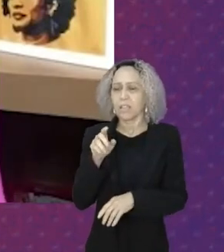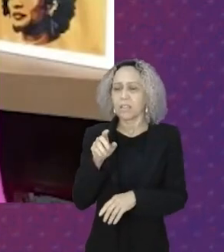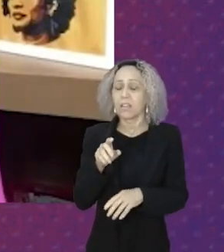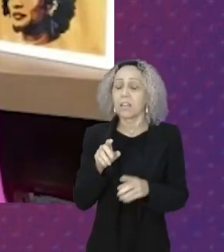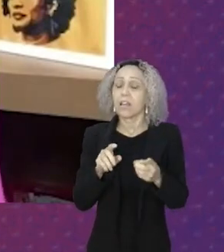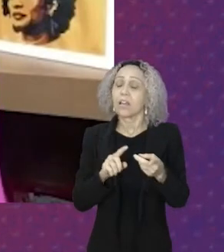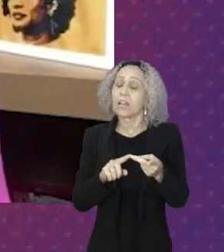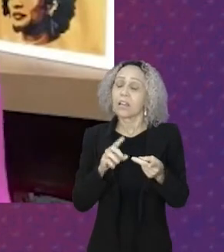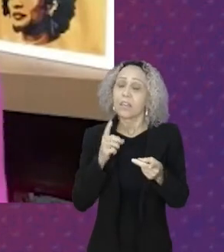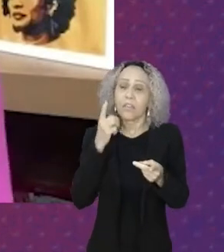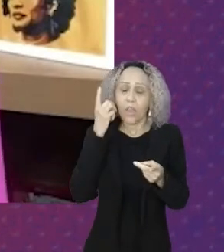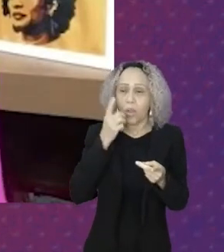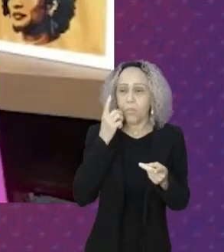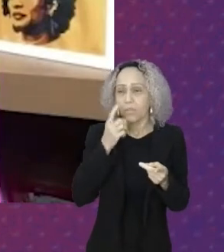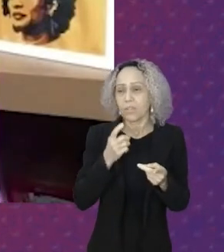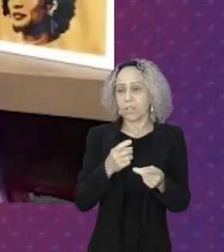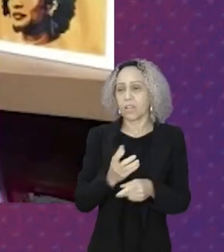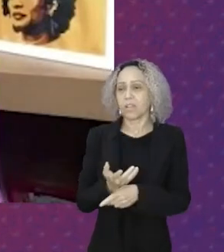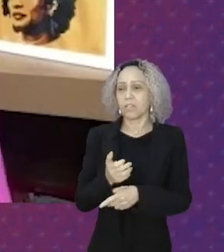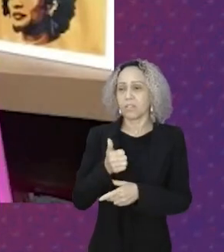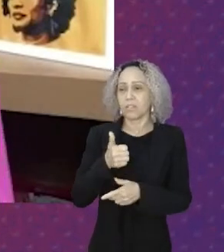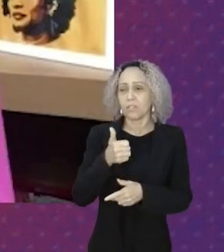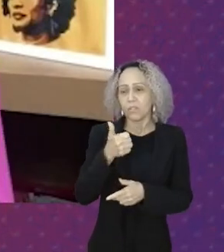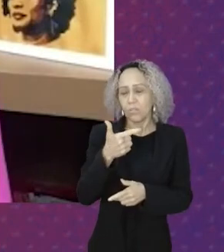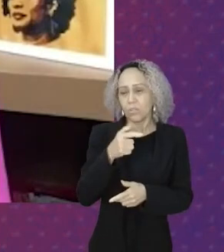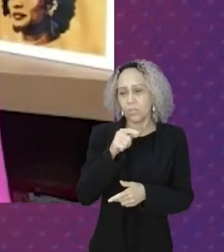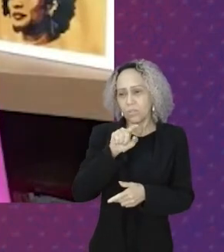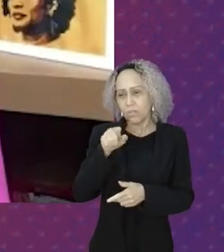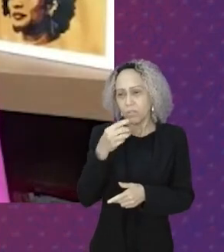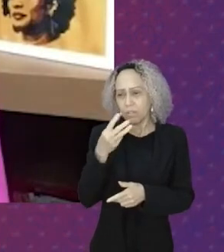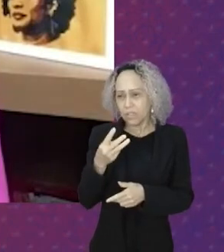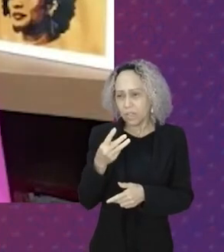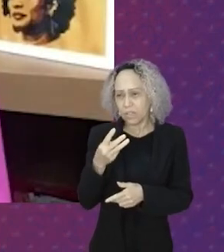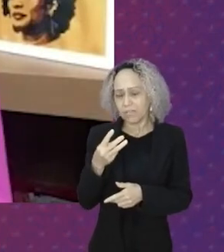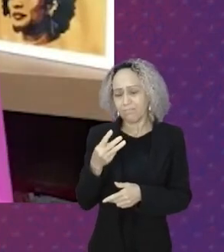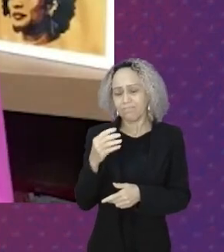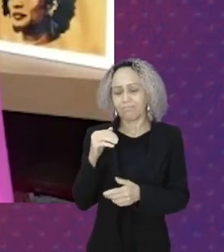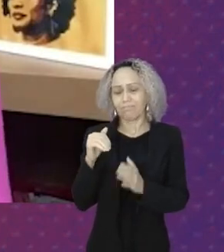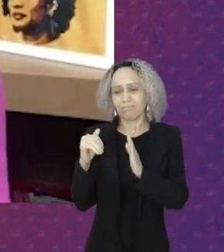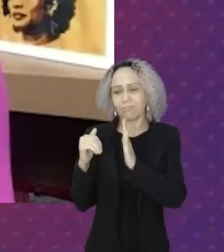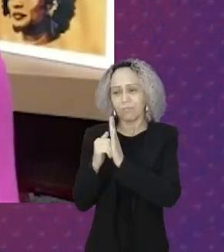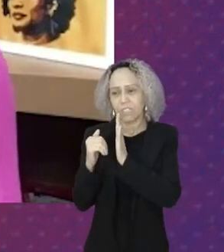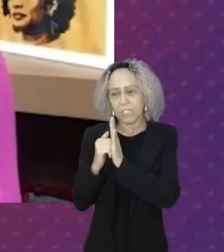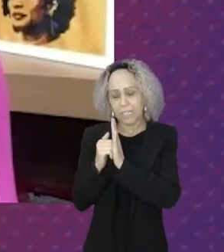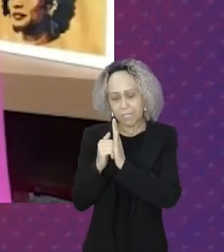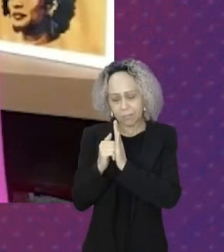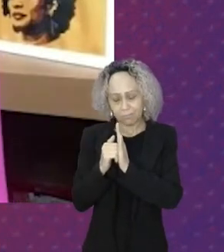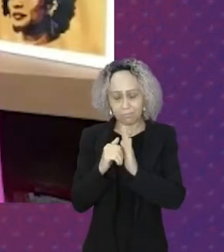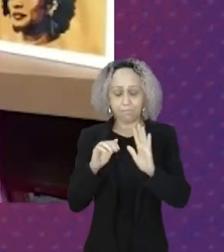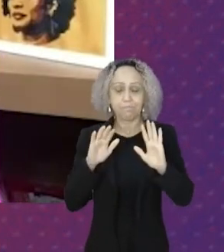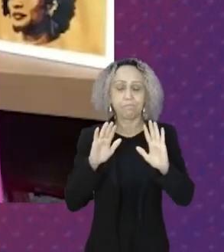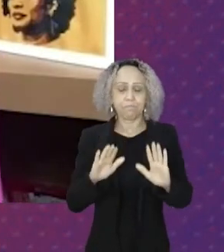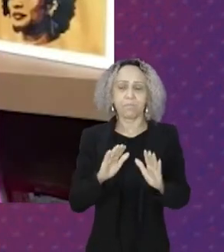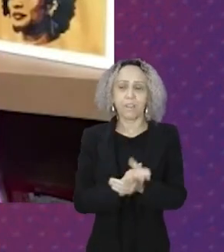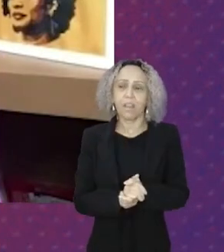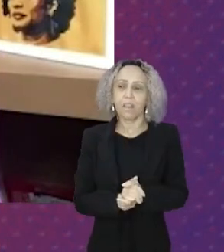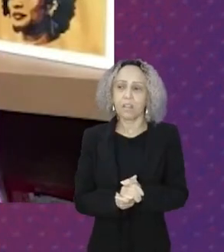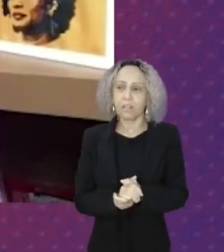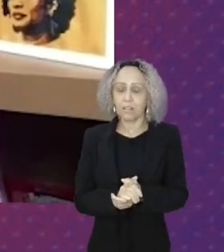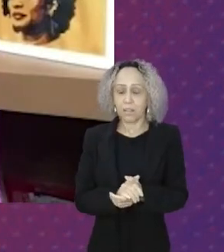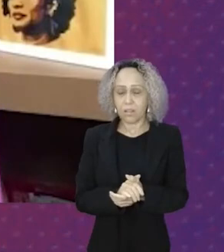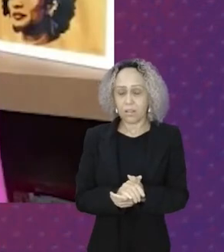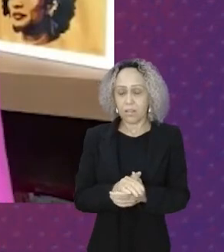12,3% no Senado, na Câmara dos Deputados e 12,3% no Senado. Entre os 26 estados e o